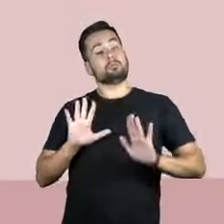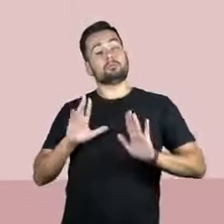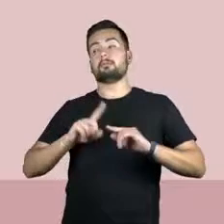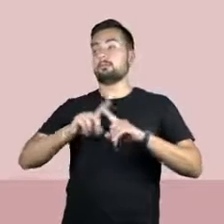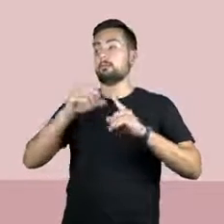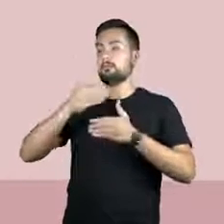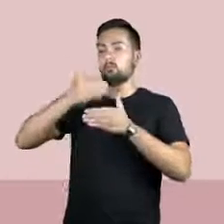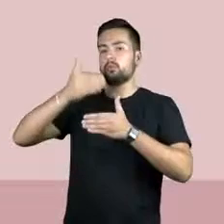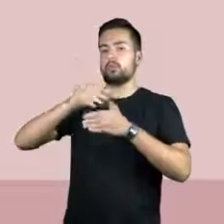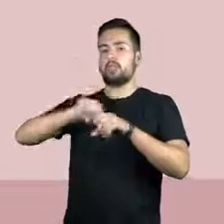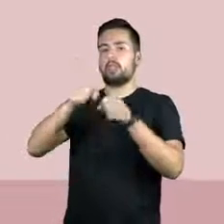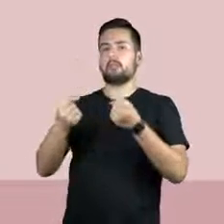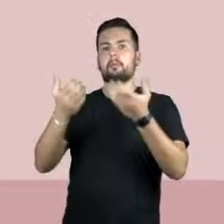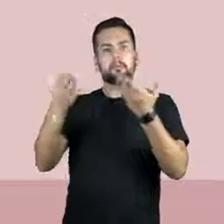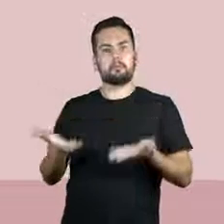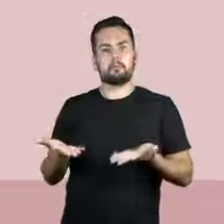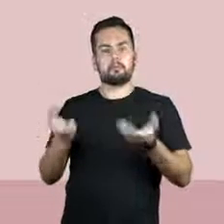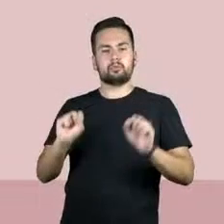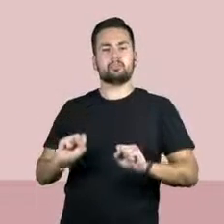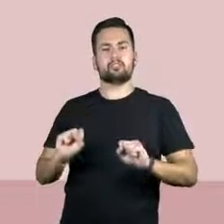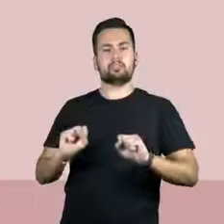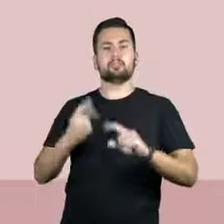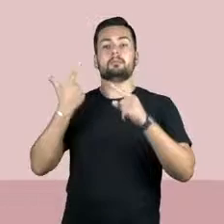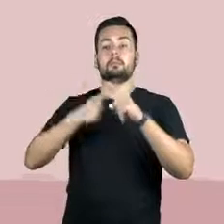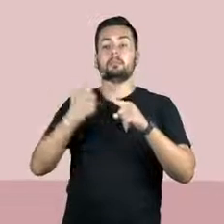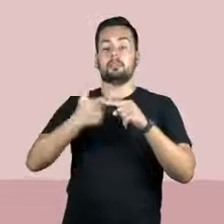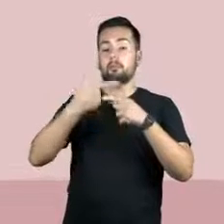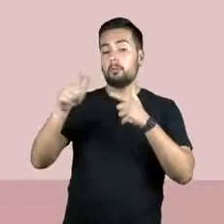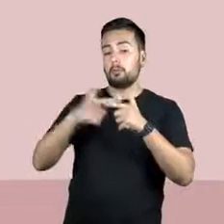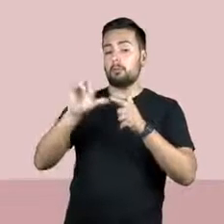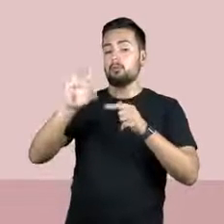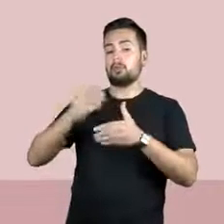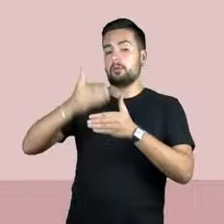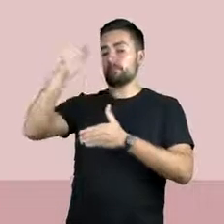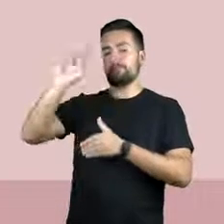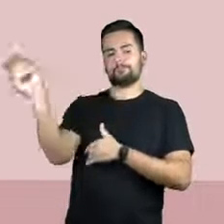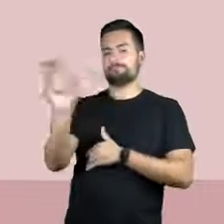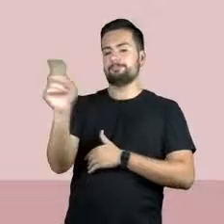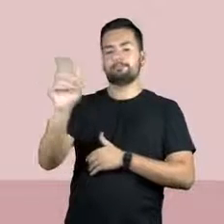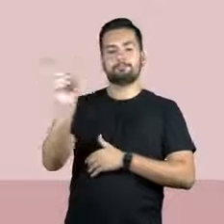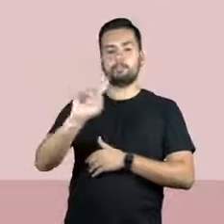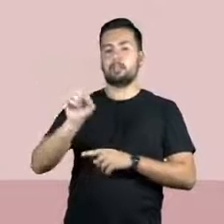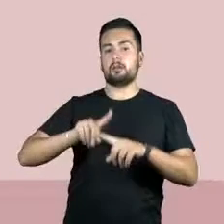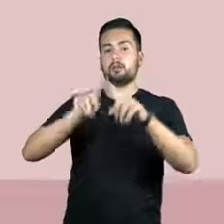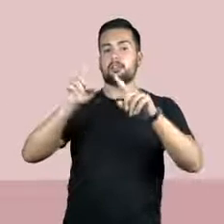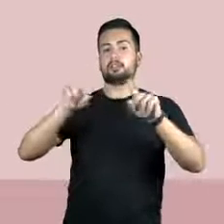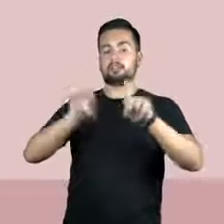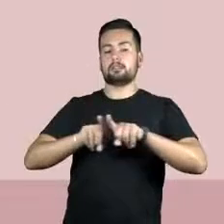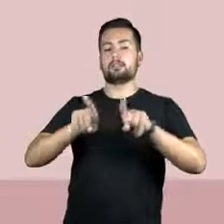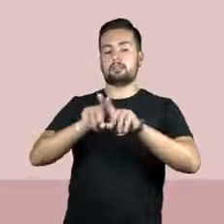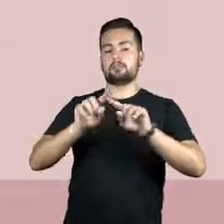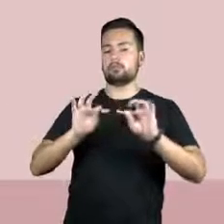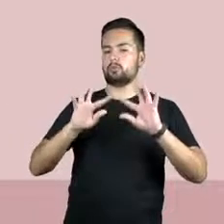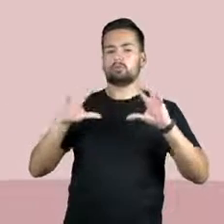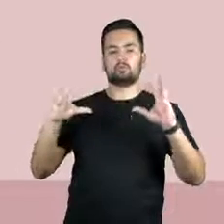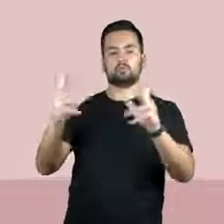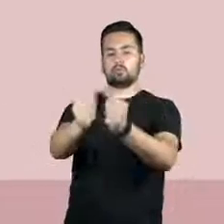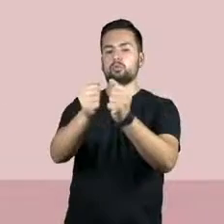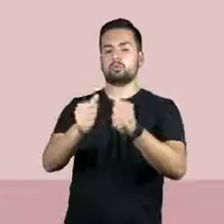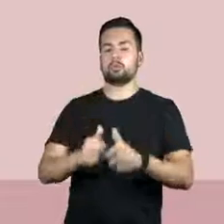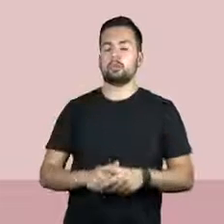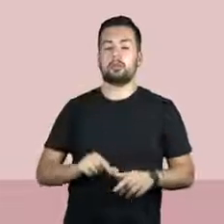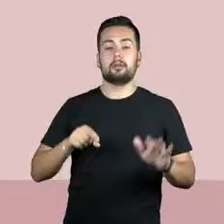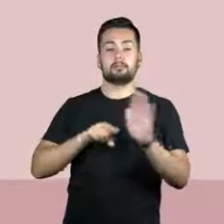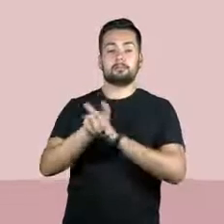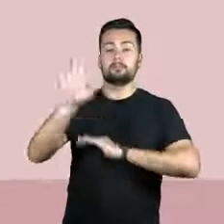podia conter, por que não contém? Porque o problema, na verdade, não está só no muro, né? Não está só no problema local, está no problema global. Tá? Então, é uma pergunta